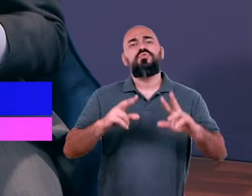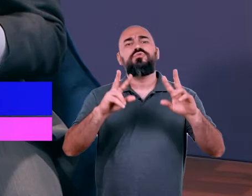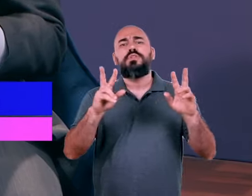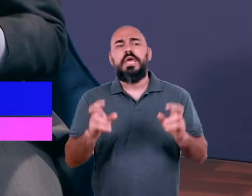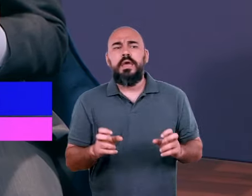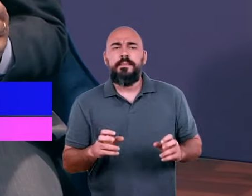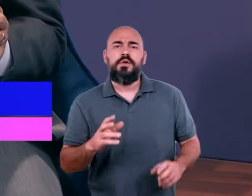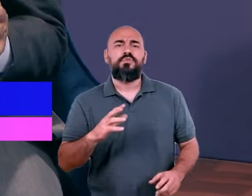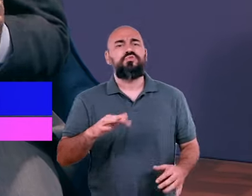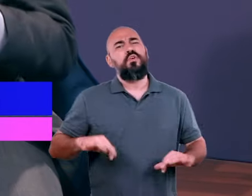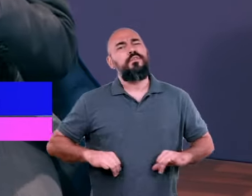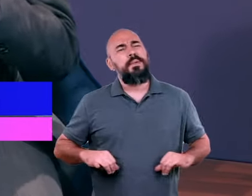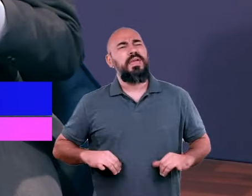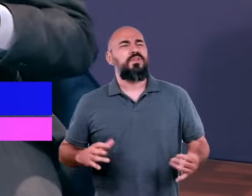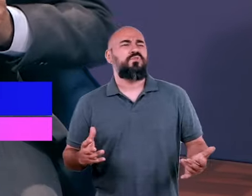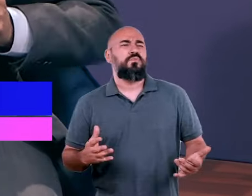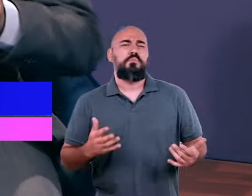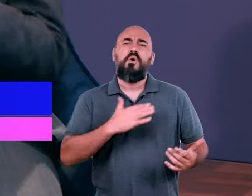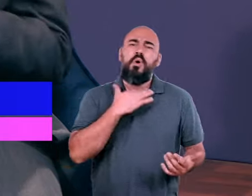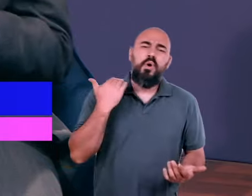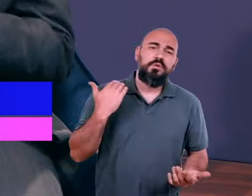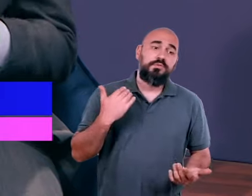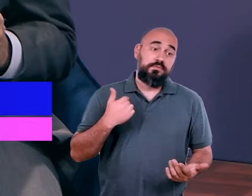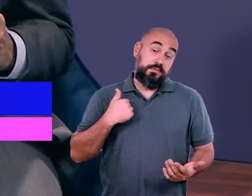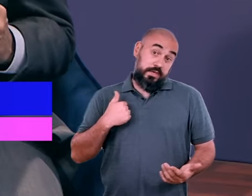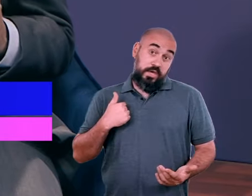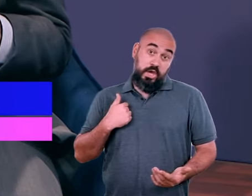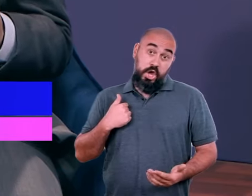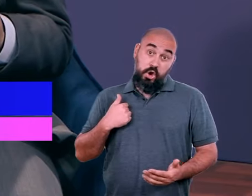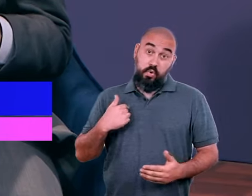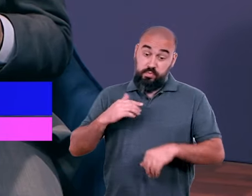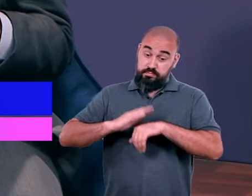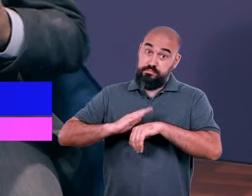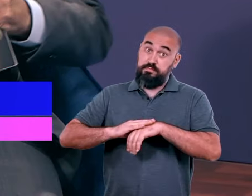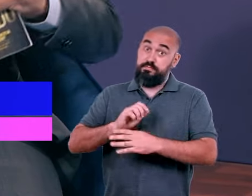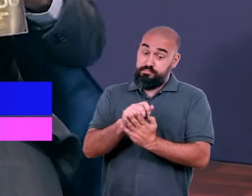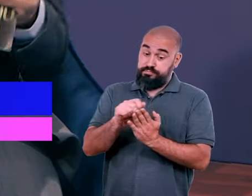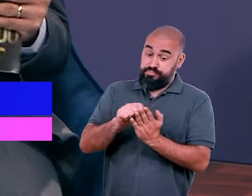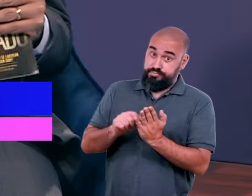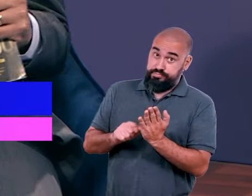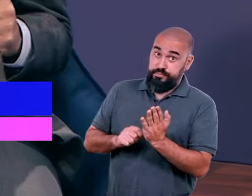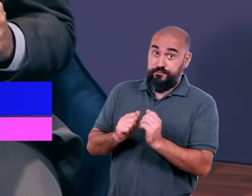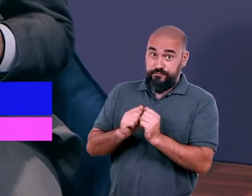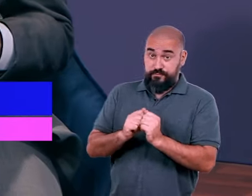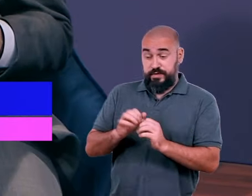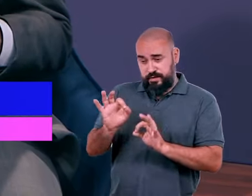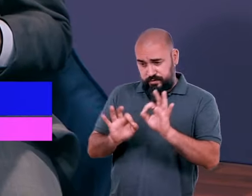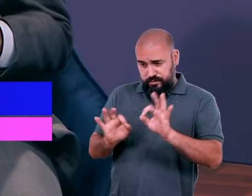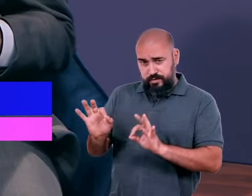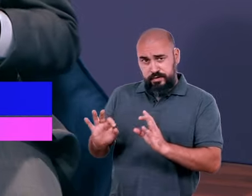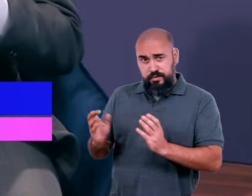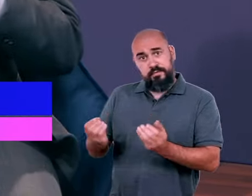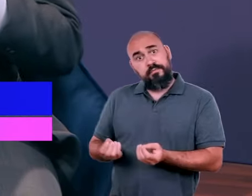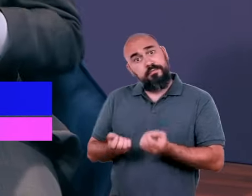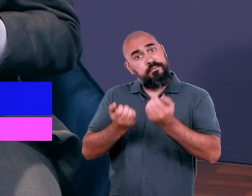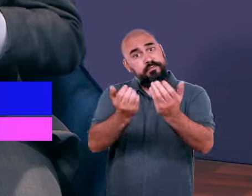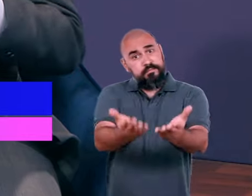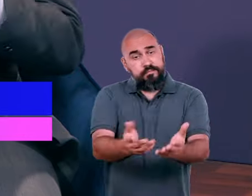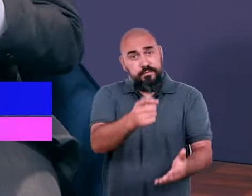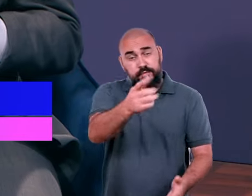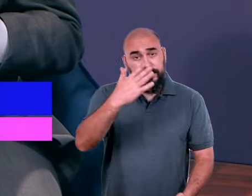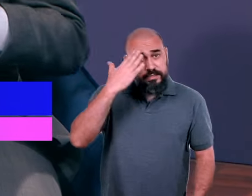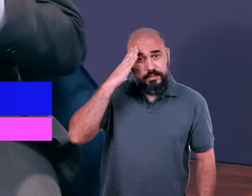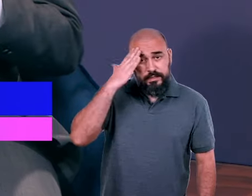a morte. E eu também tenho a alegria de ser o autor dessa série de estudos bíblicos que eu estou oferecendo para que você